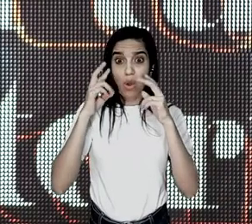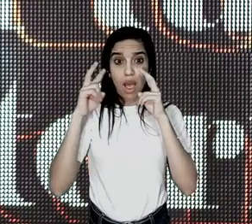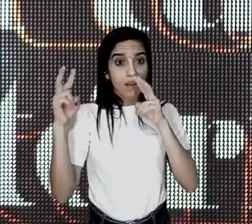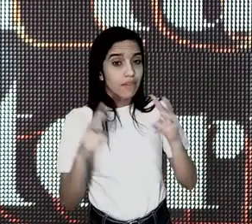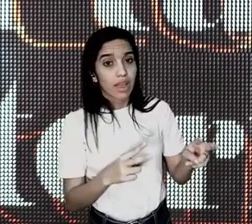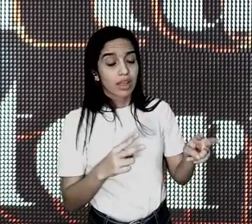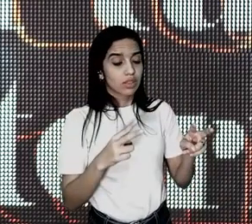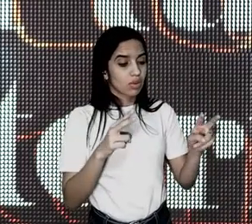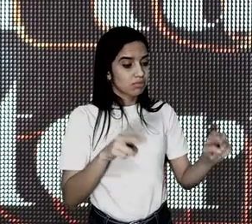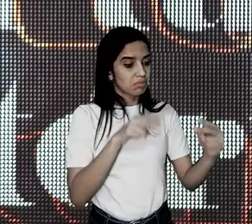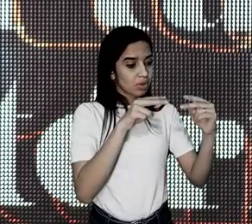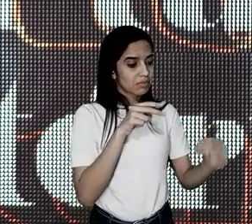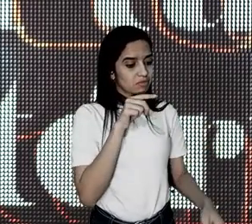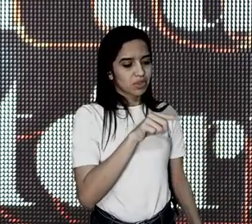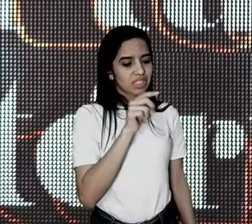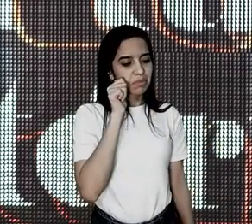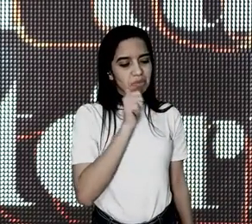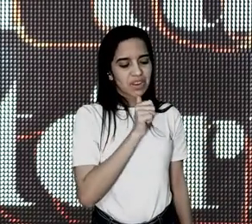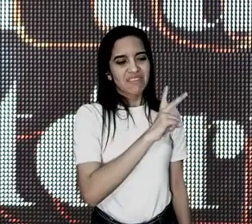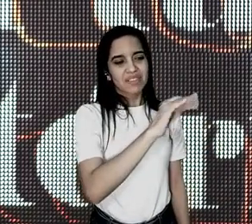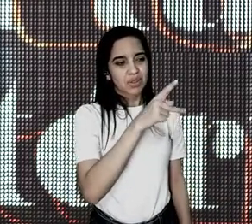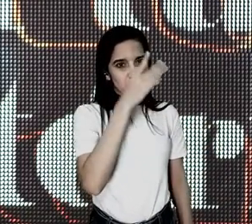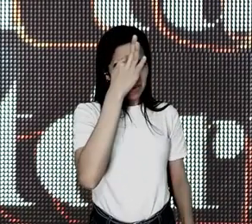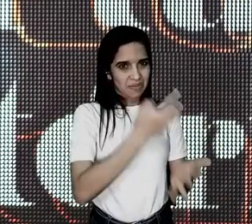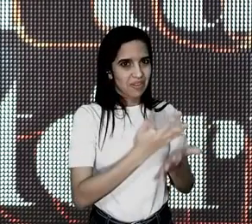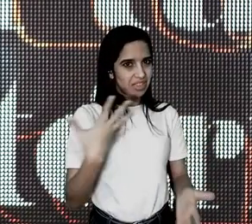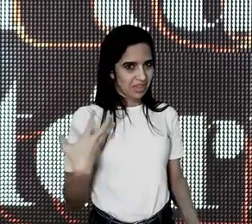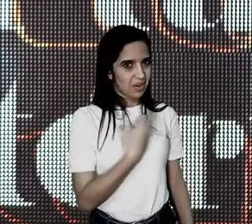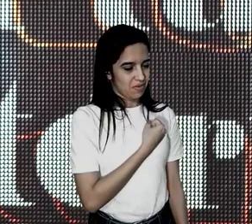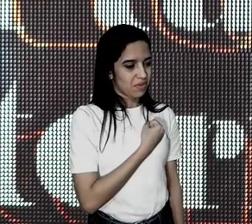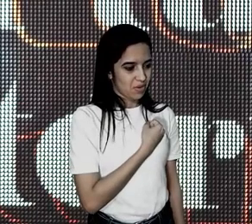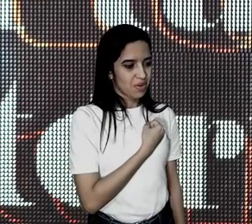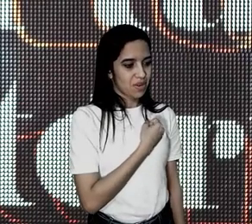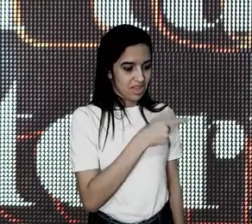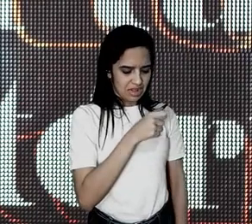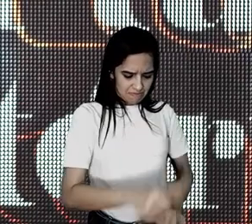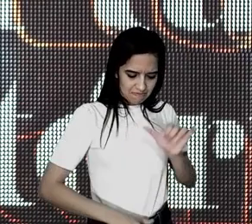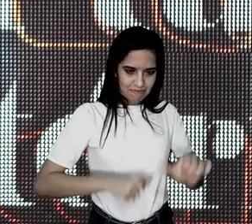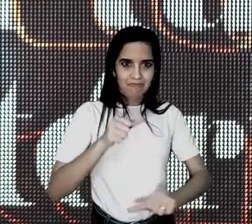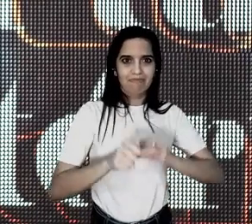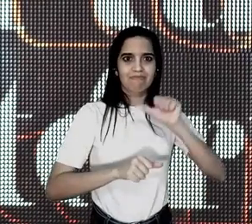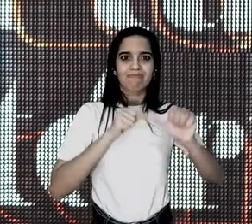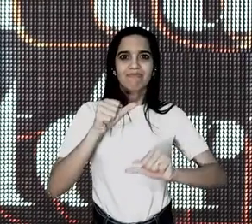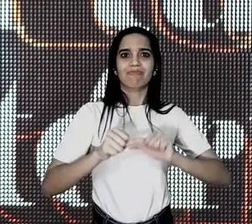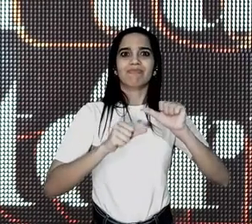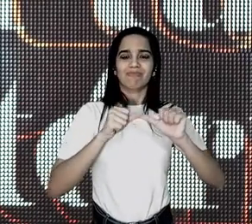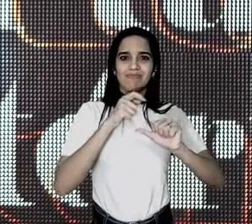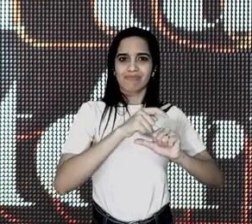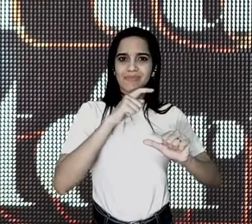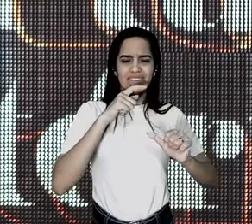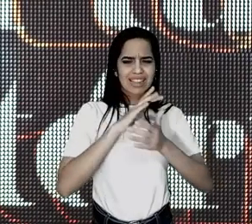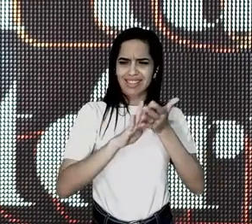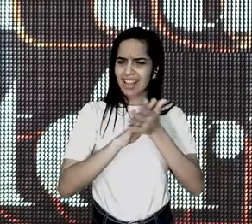daquele vilarejo, e diz: mulher, vai, a tua fé te salvou. E ela é restaurada, a dignidade dela é redimida. De